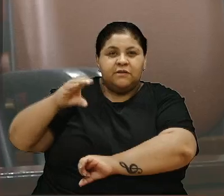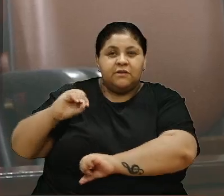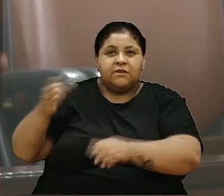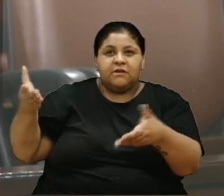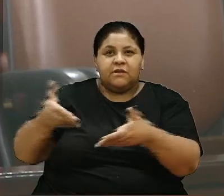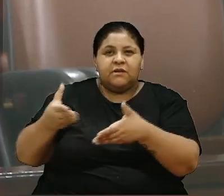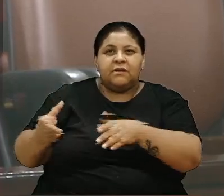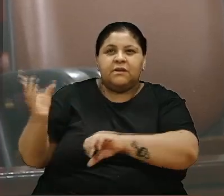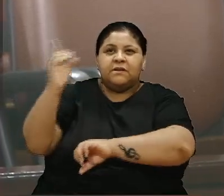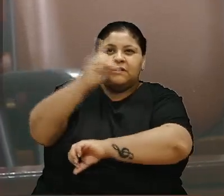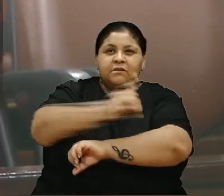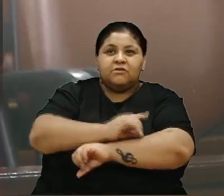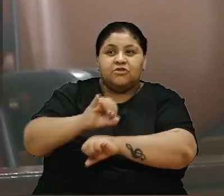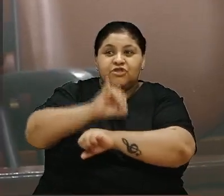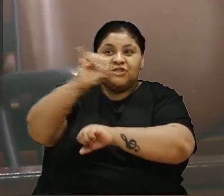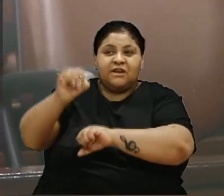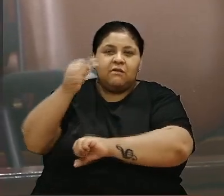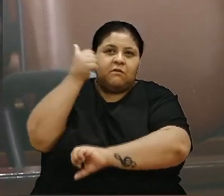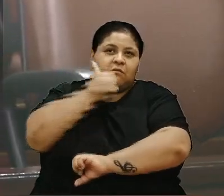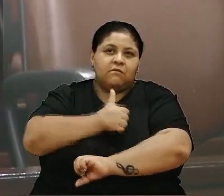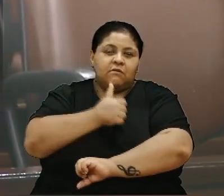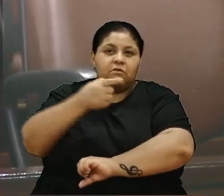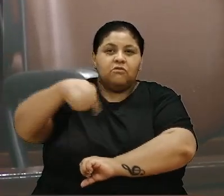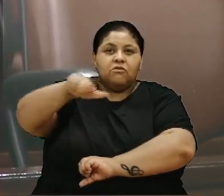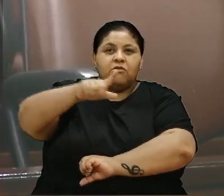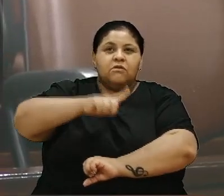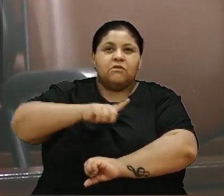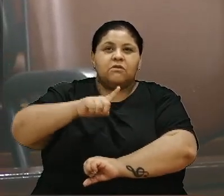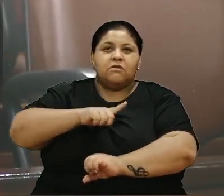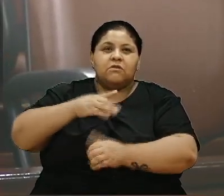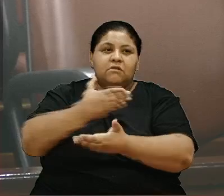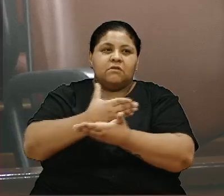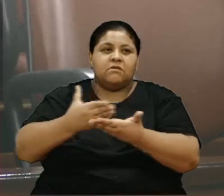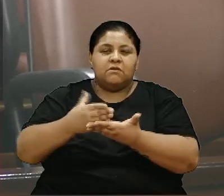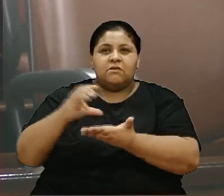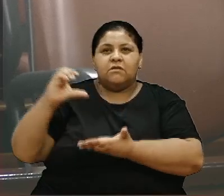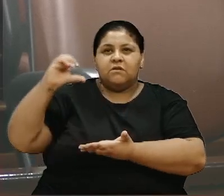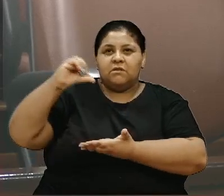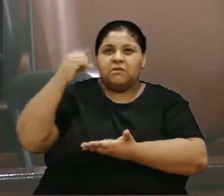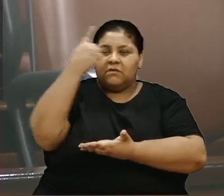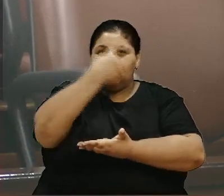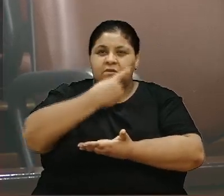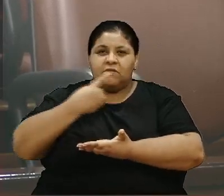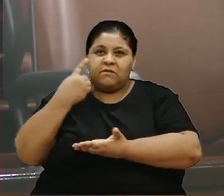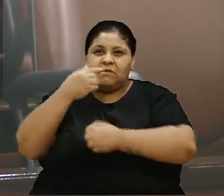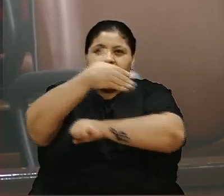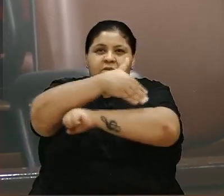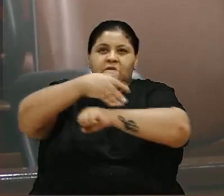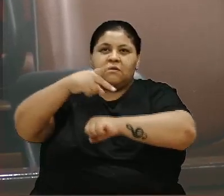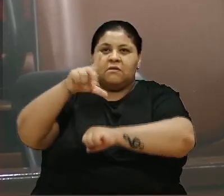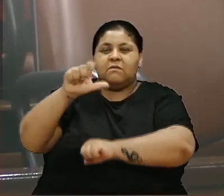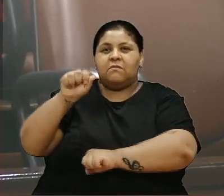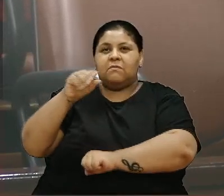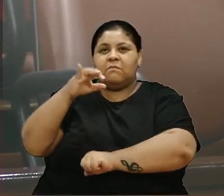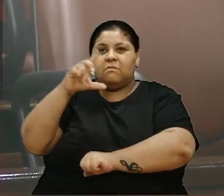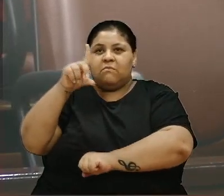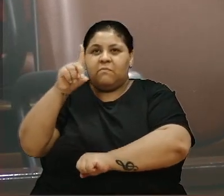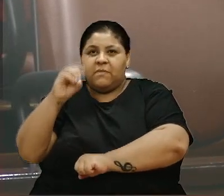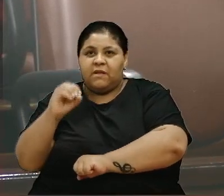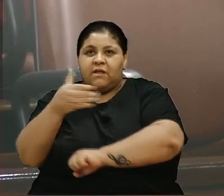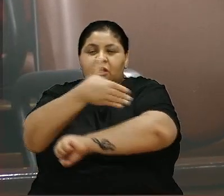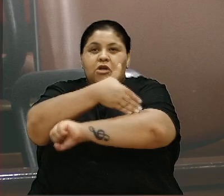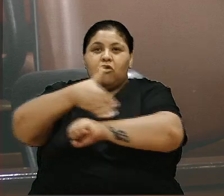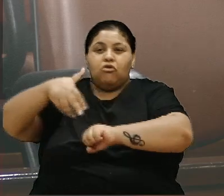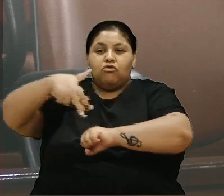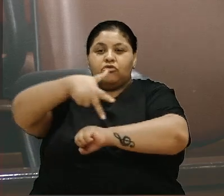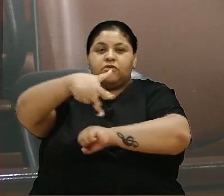agora no Dia Internacional da Mulher, nós teremos a partir das 9 horas da noite na Plácido de Castro, então os desfiles das nossas escolas de